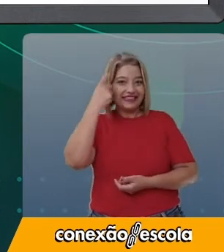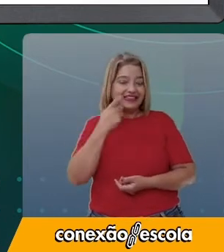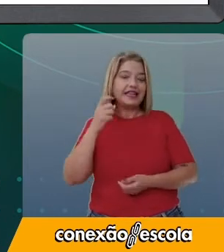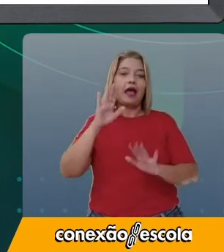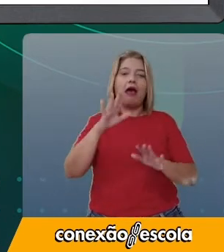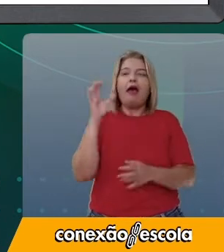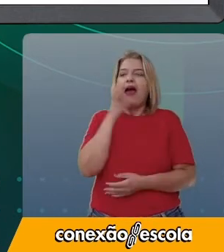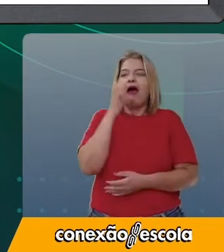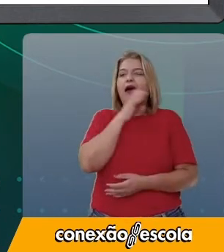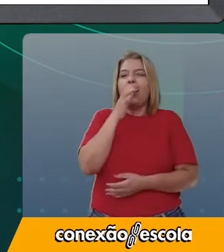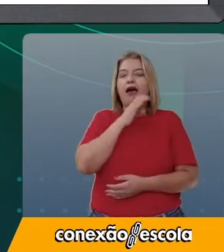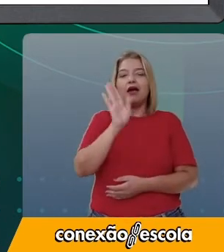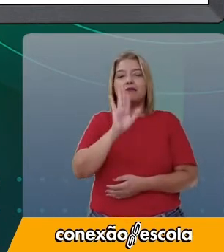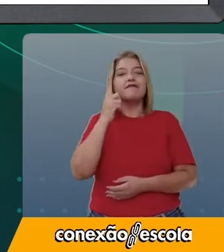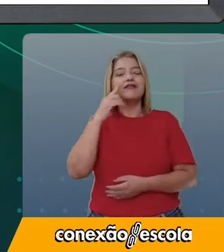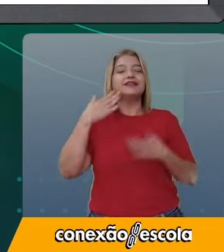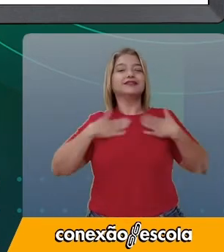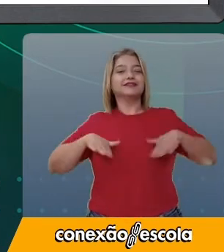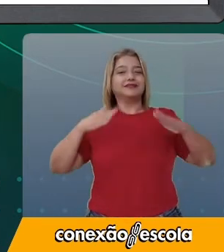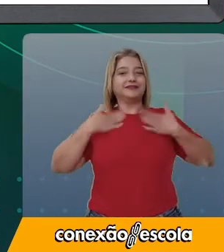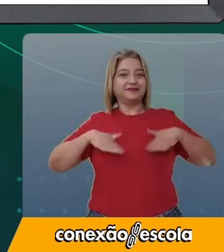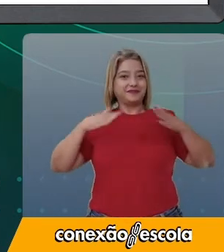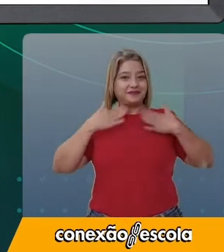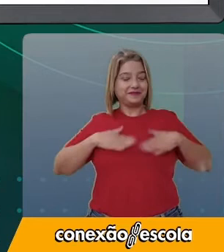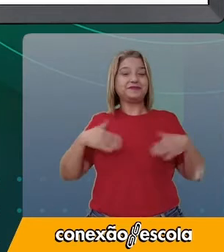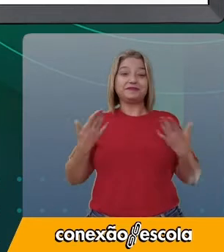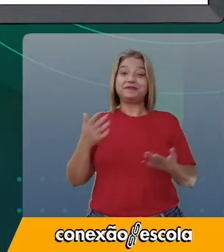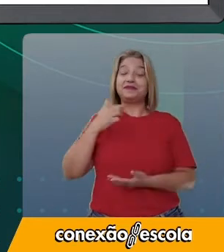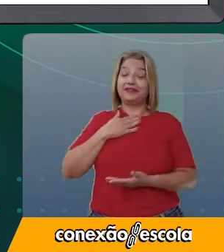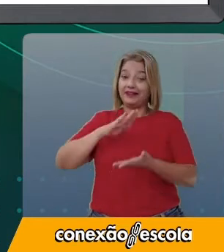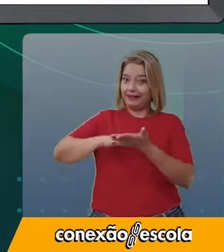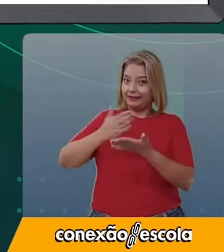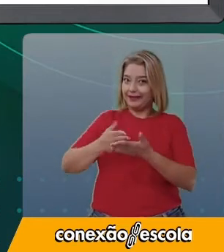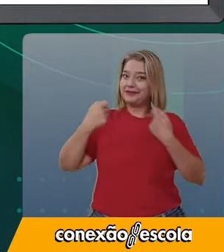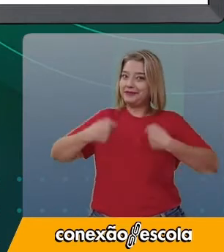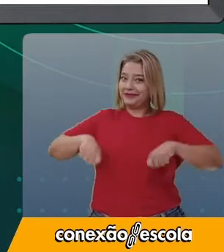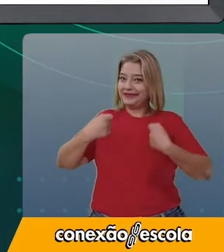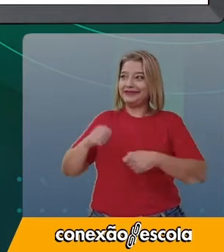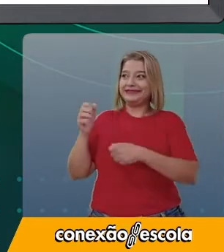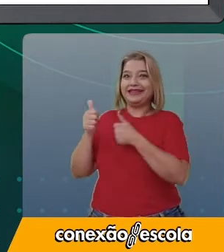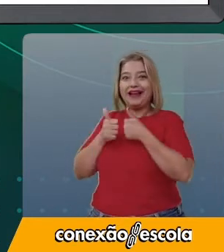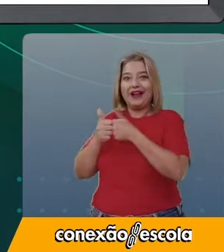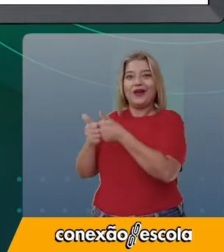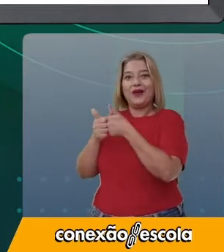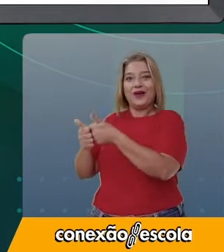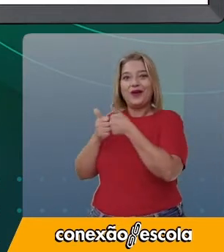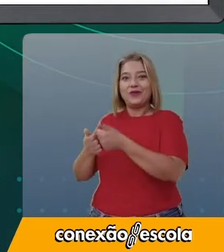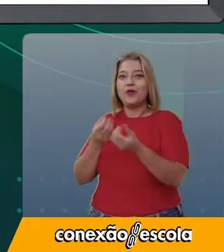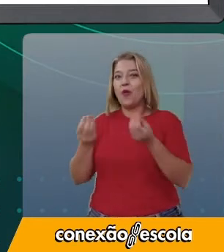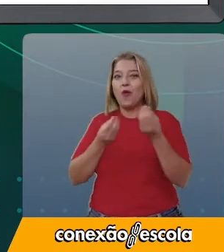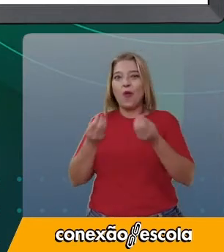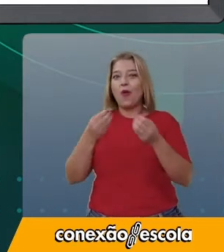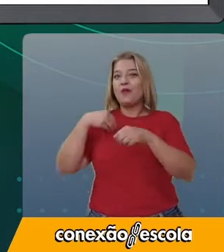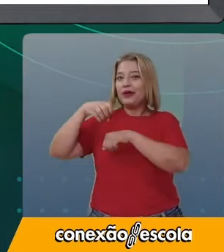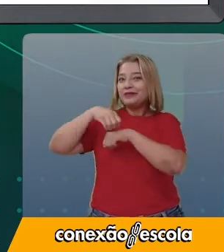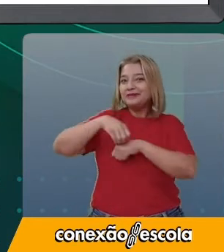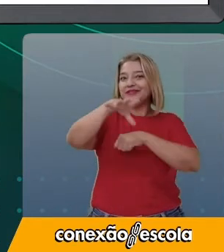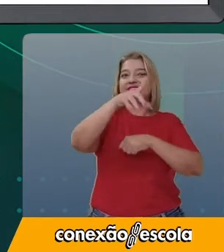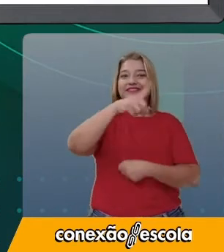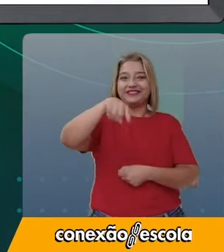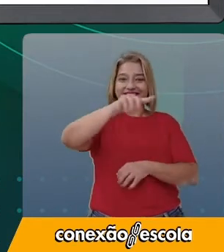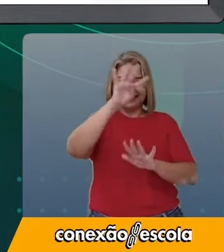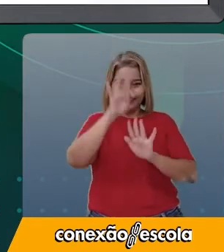fazer tão rápido, tá? Porque a Débora precisa dar conta de acompanhar, né? Interpretar o nosso